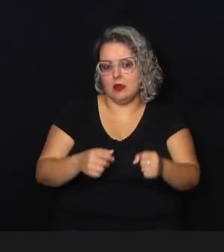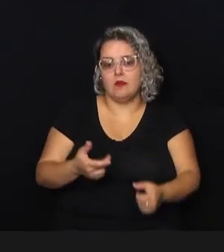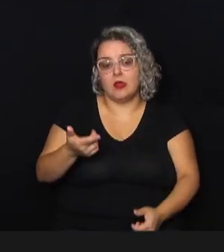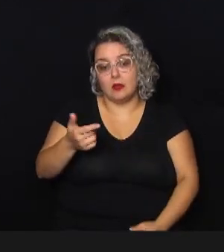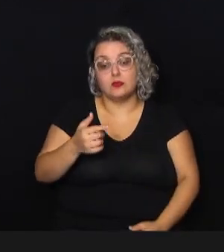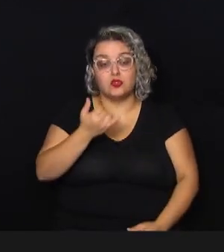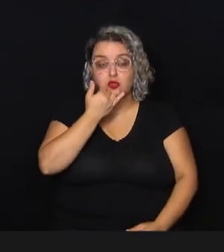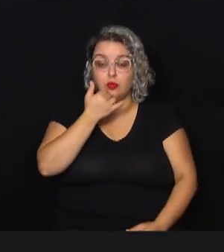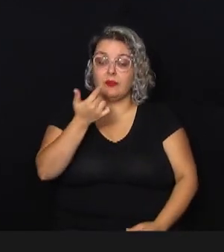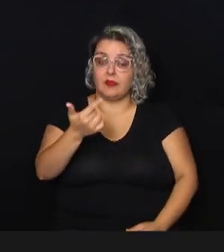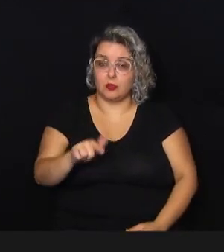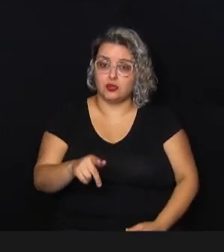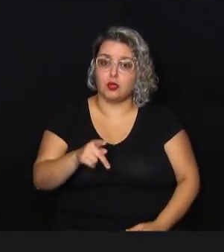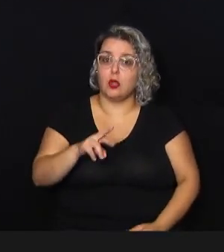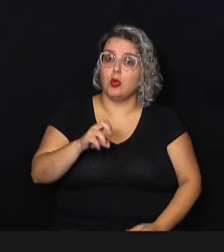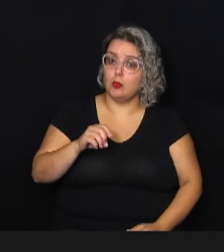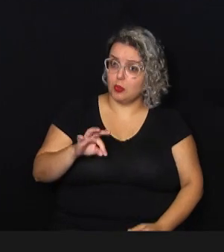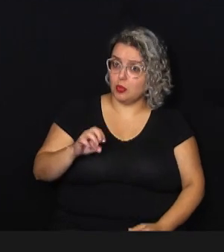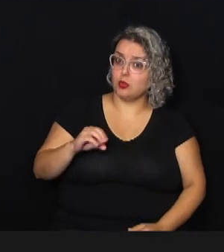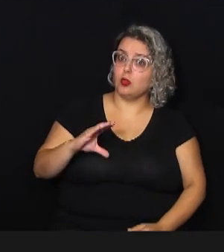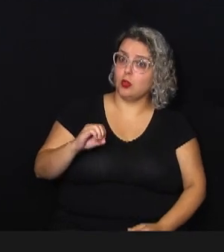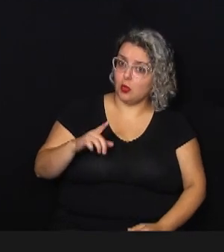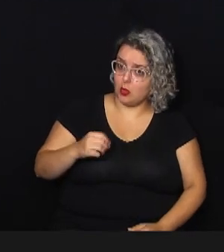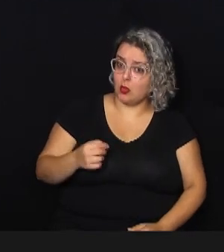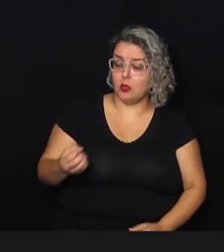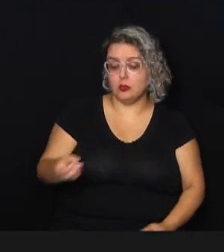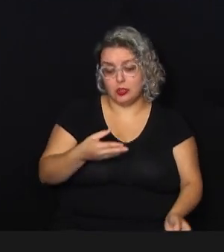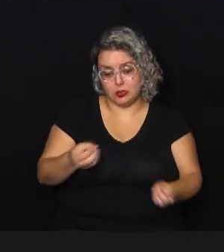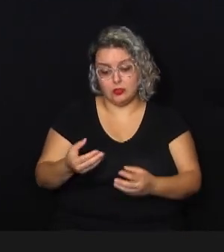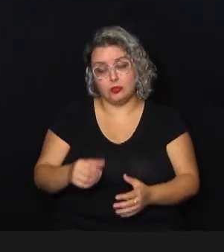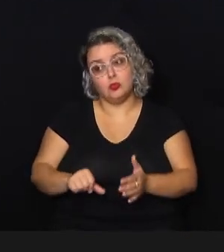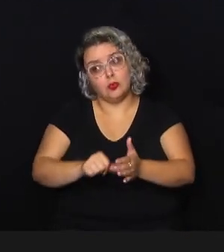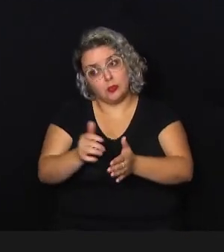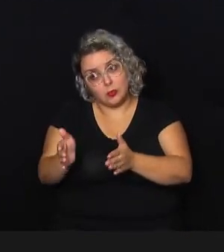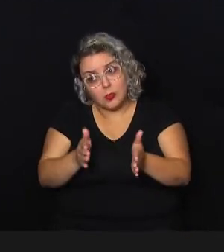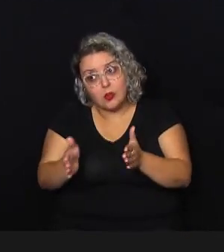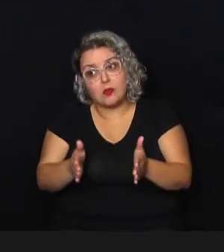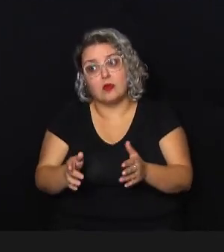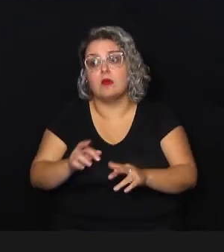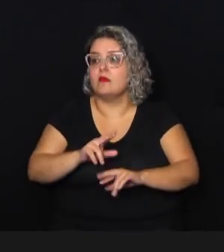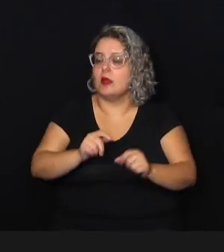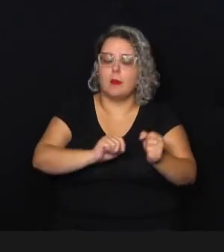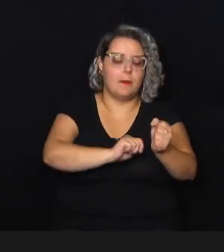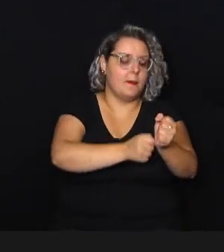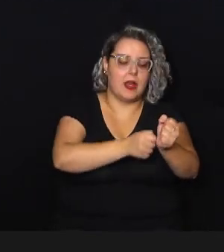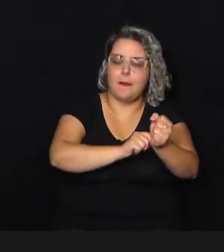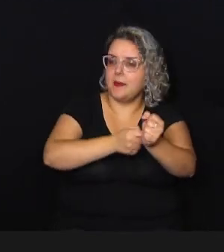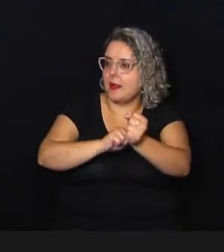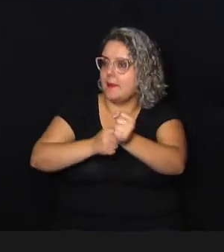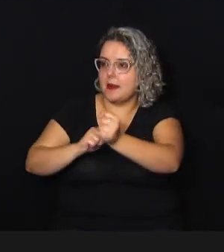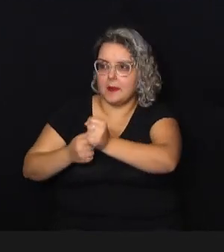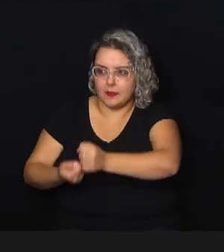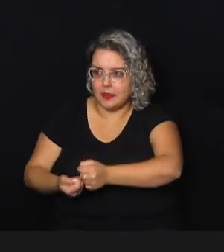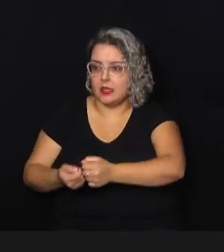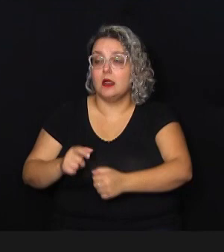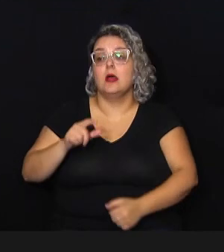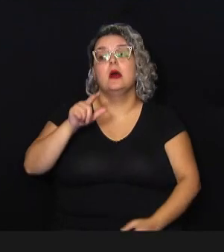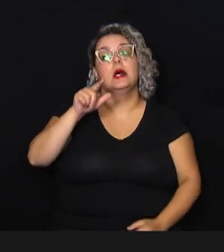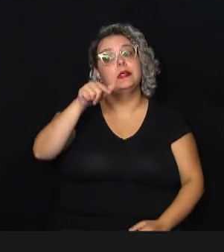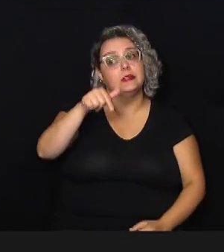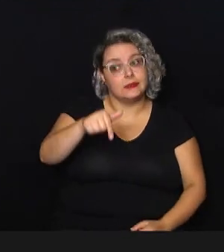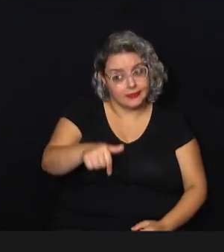né? Então, eu acho que, num primeiro momento, vão acontecer vários bloqueios. Esses bloqueios depois vão